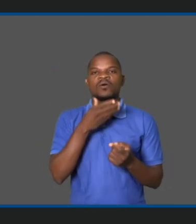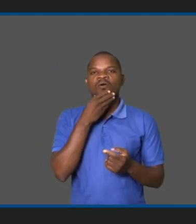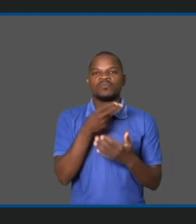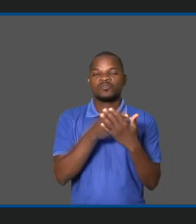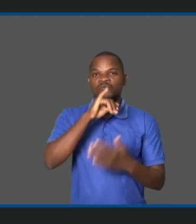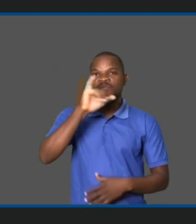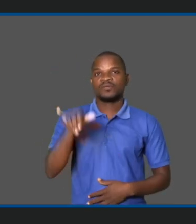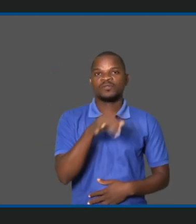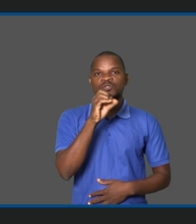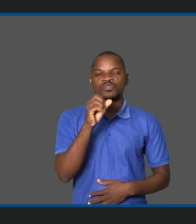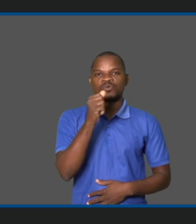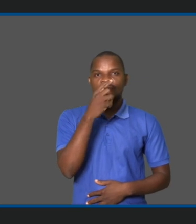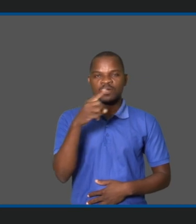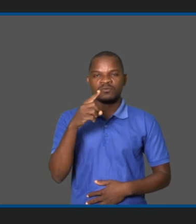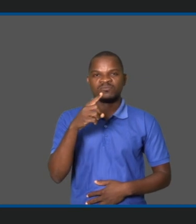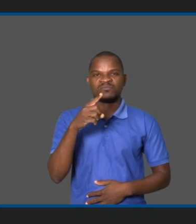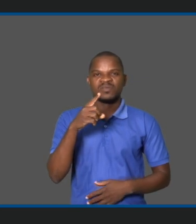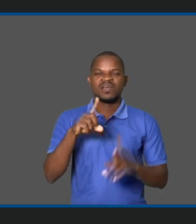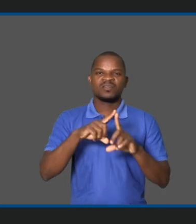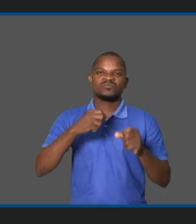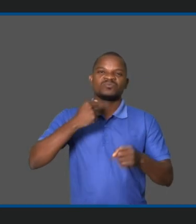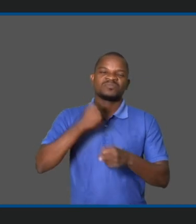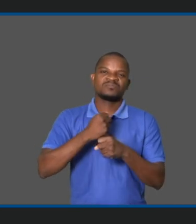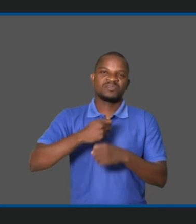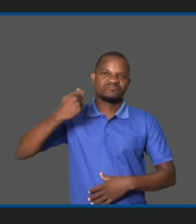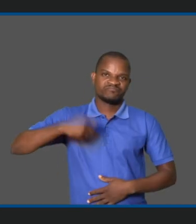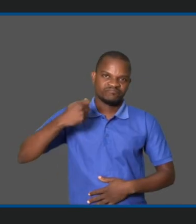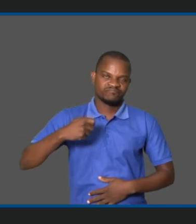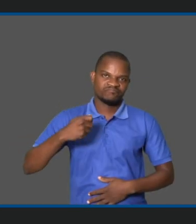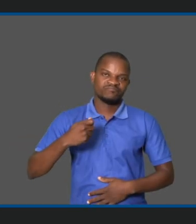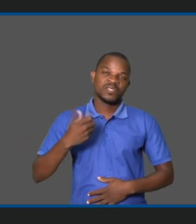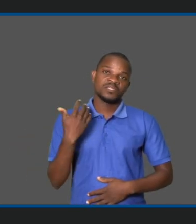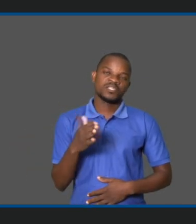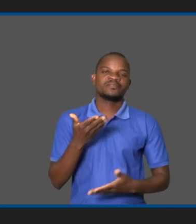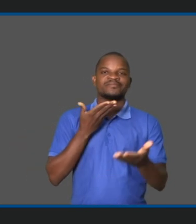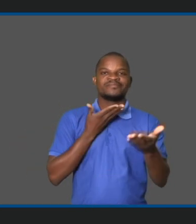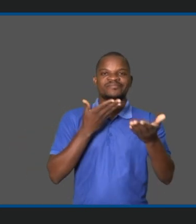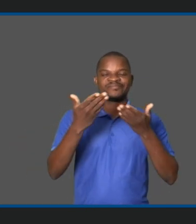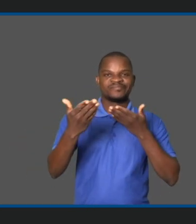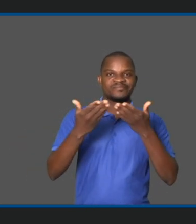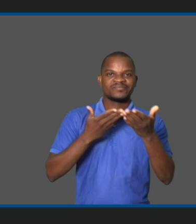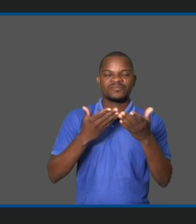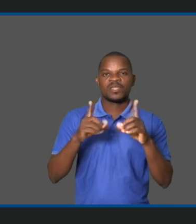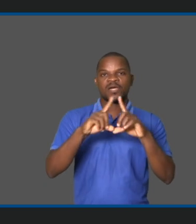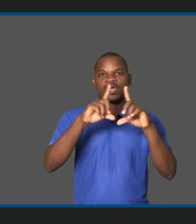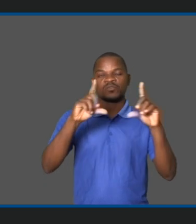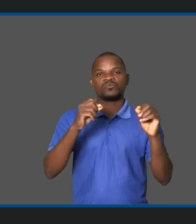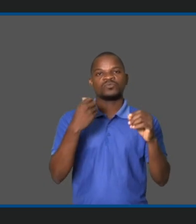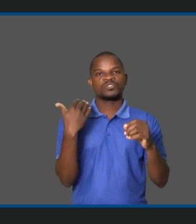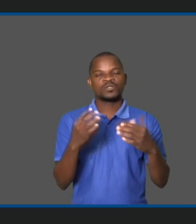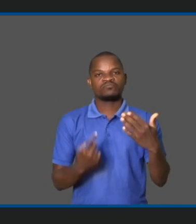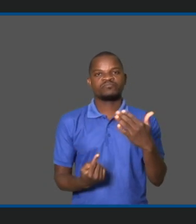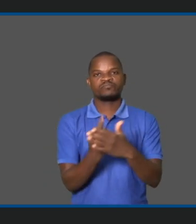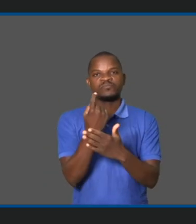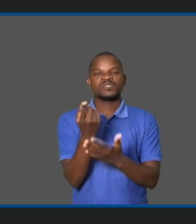hoje conversamos, sobretudo, de um assunto que aconteceu na cidade de Quilimano, onde um agente da polícia da República